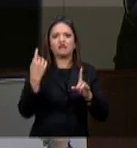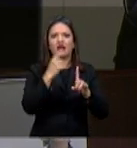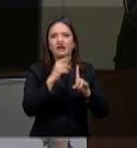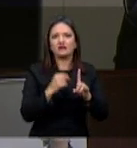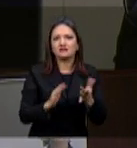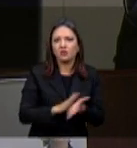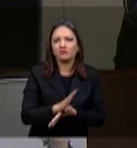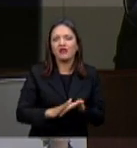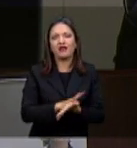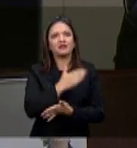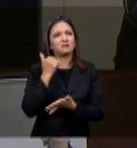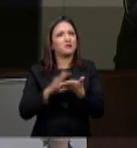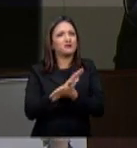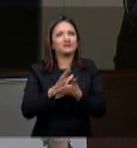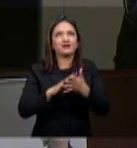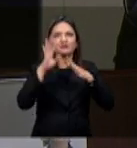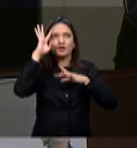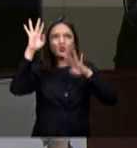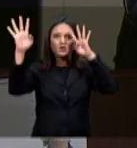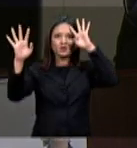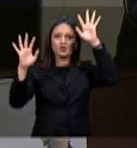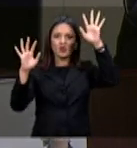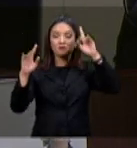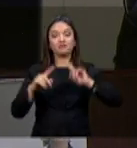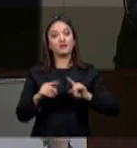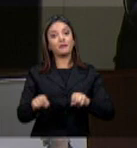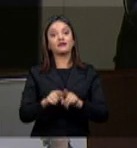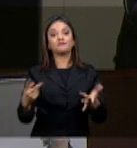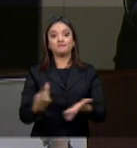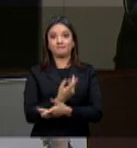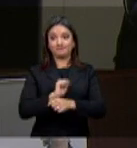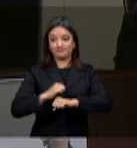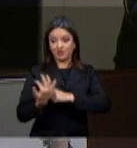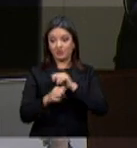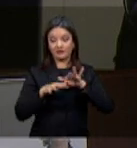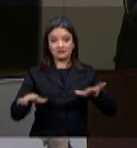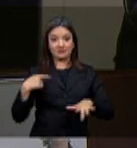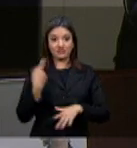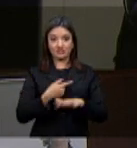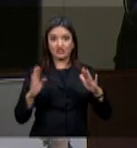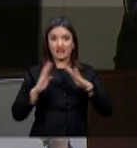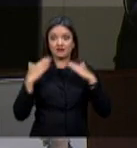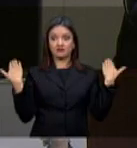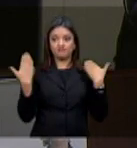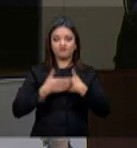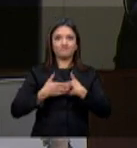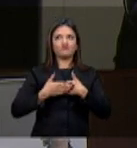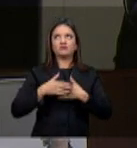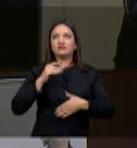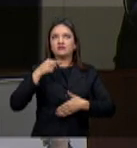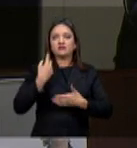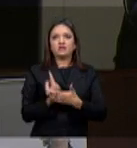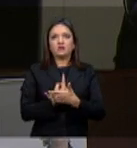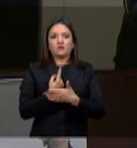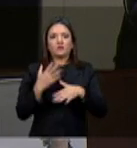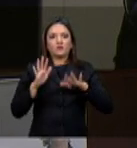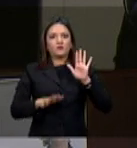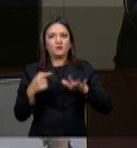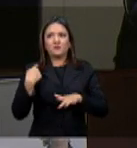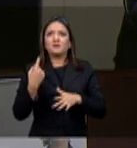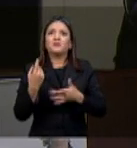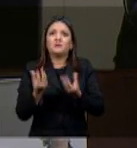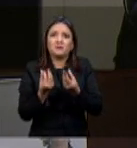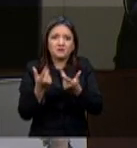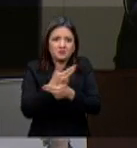morte. Isso se não fosse também a pandemia, que nos trancou em casa, muitas vezes com nossos algozes, e tantas de nós foram